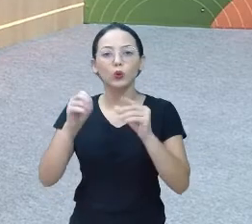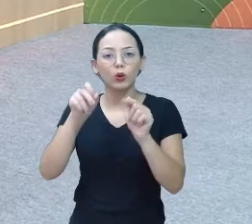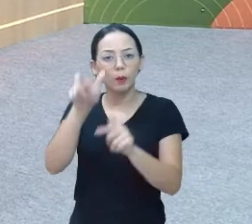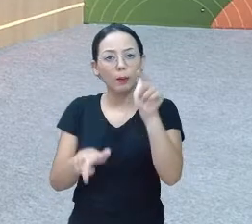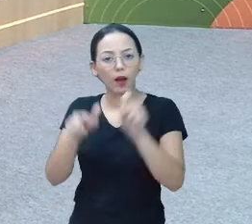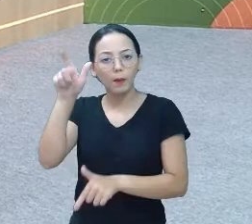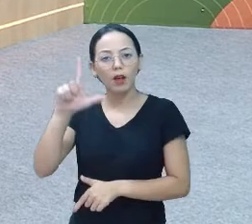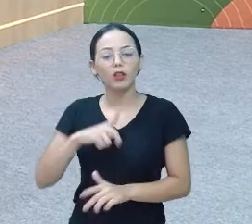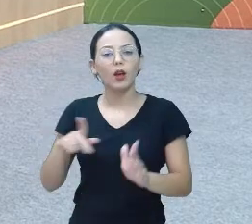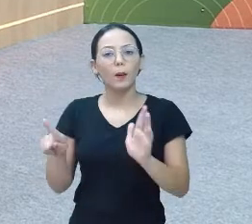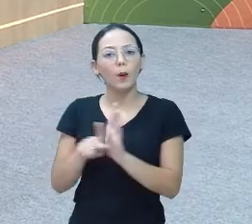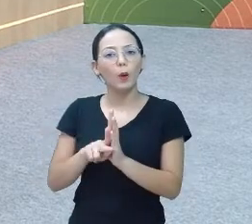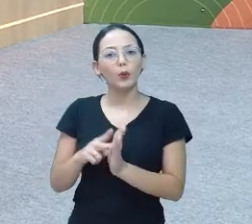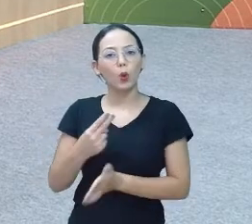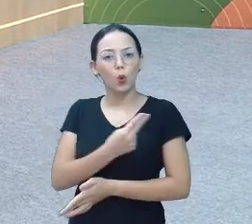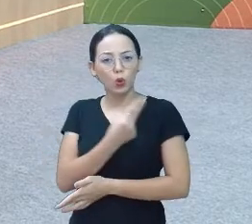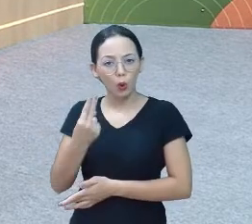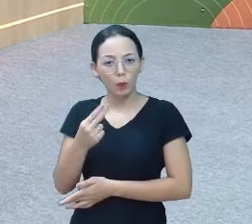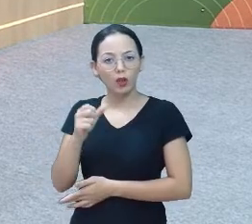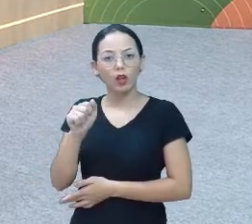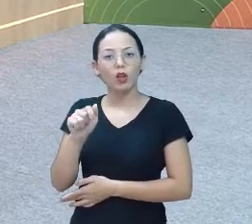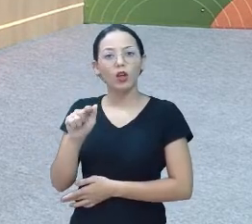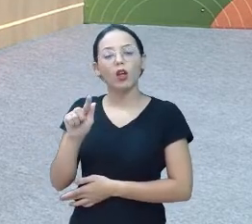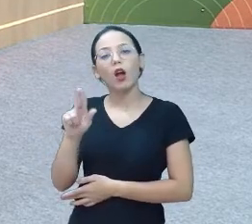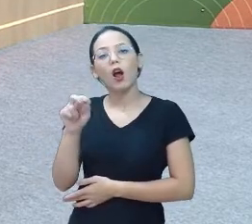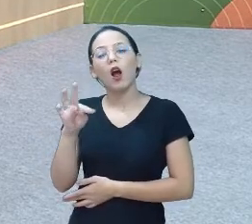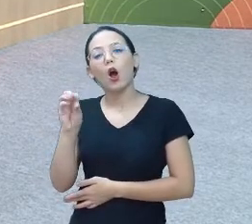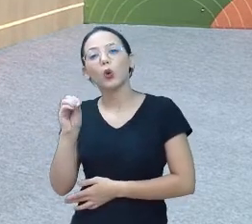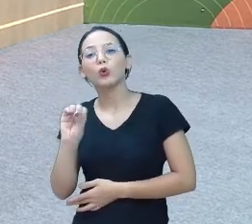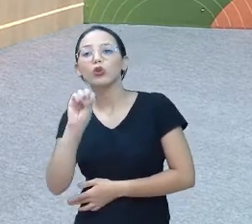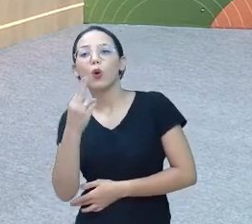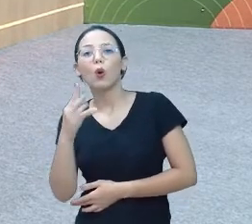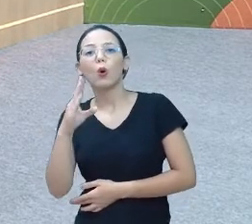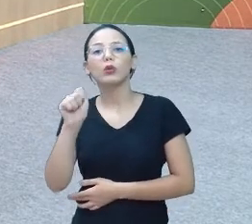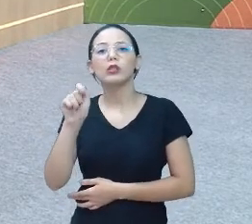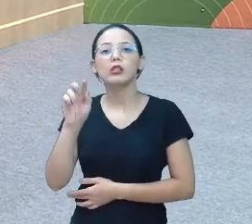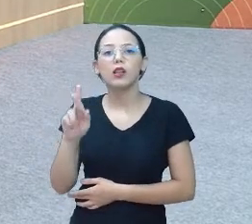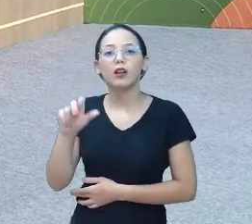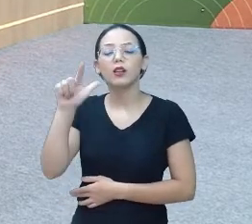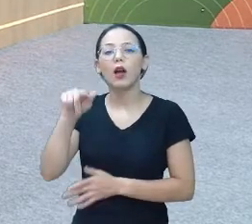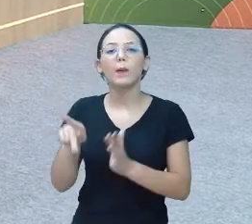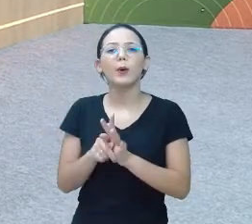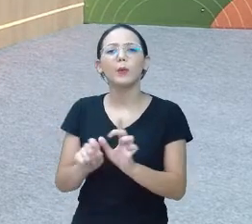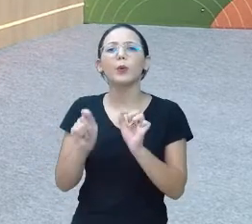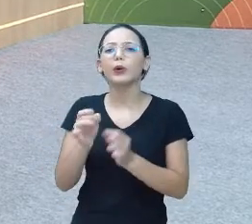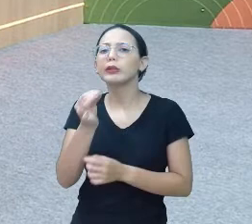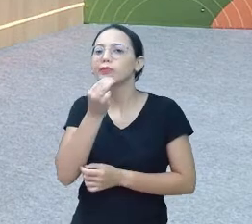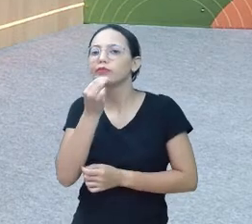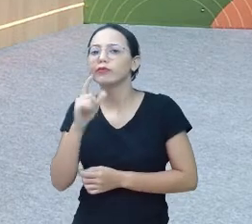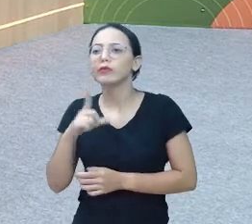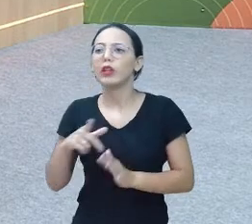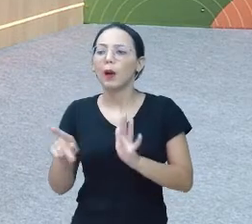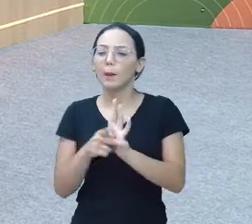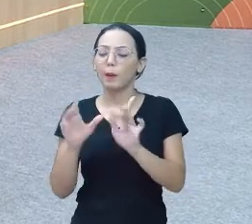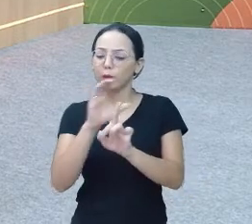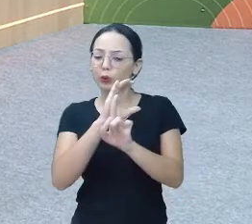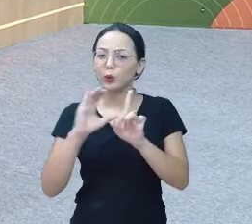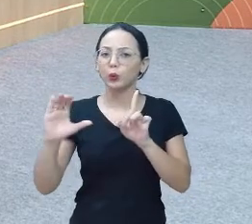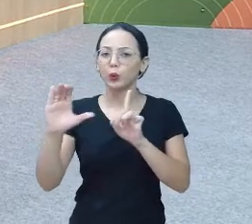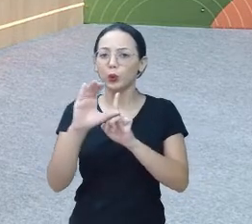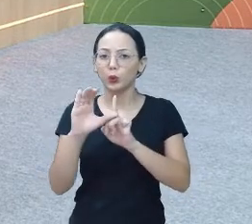ele recebia o título, né, de Augusto e de César. Augusto era um título de divino. Então existia um culto, né,